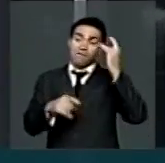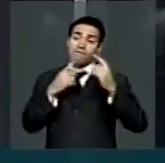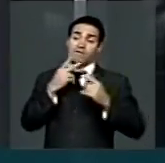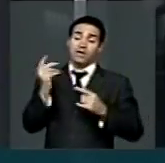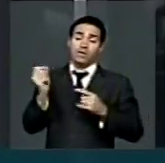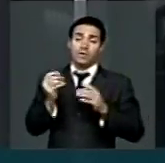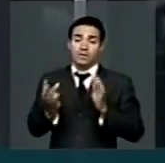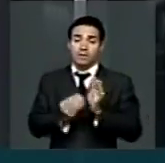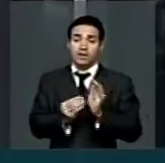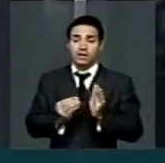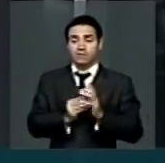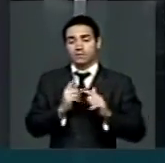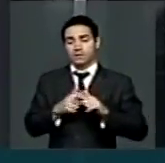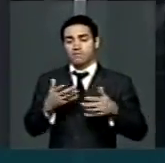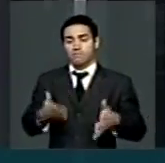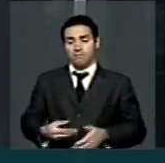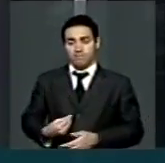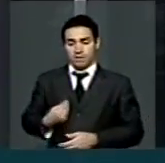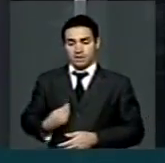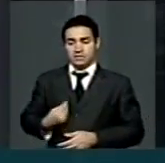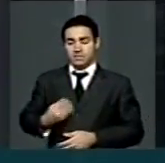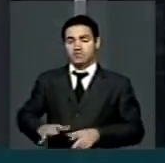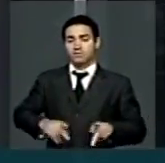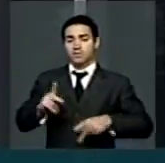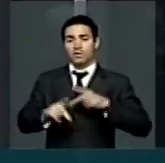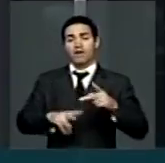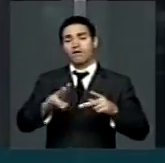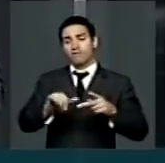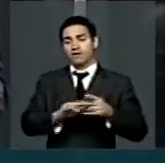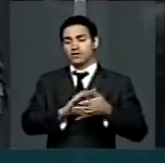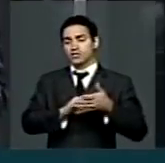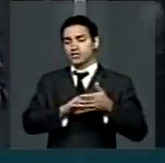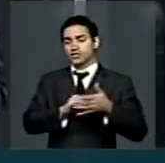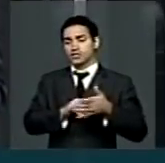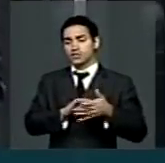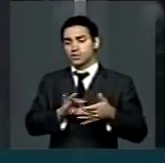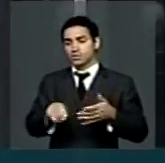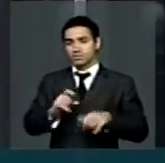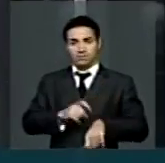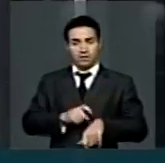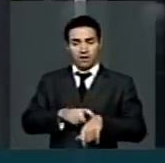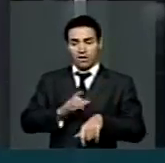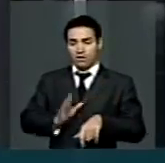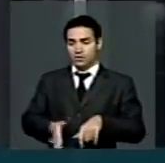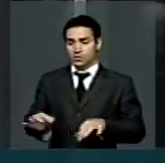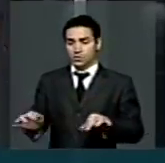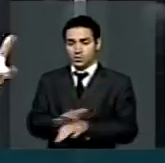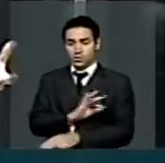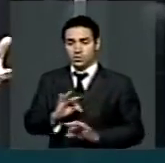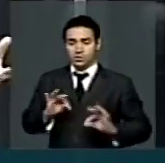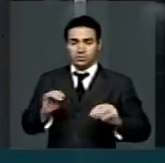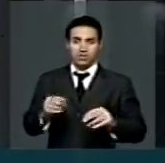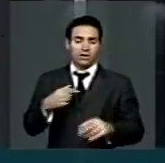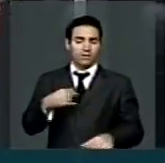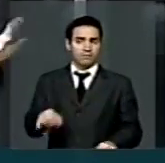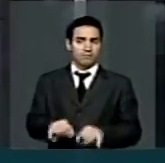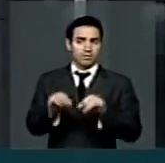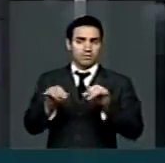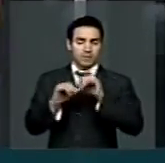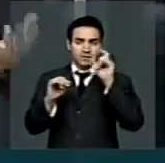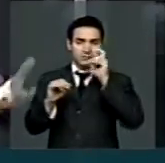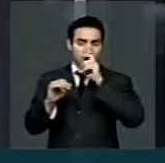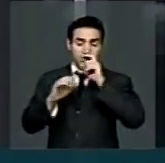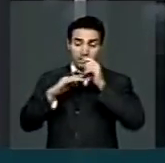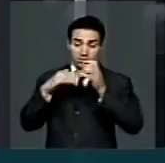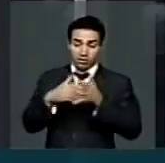em virtude da participação popular, ia ser descontingenciada imediatamente. Está aí, conversa para boi dormir. Até hoje,